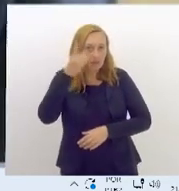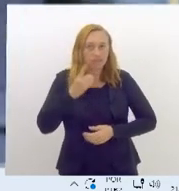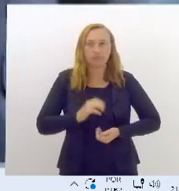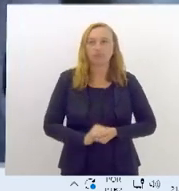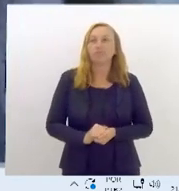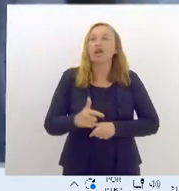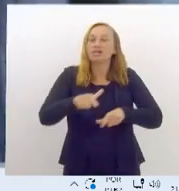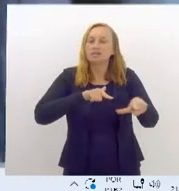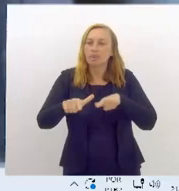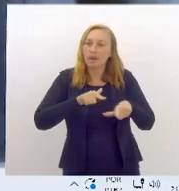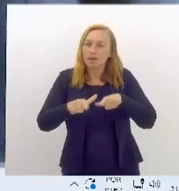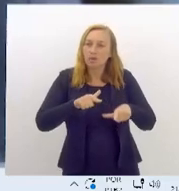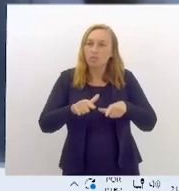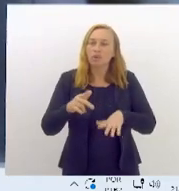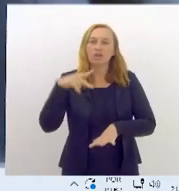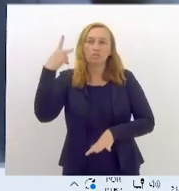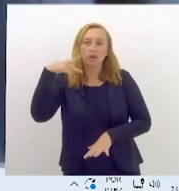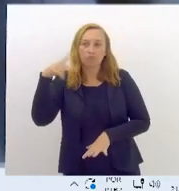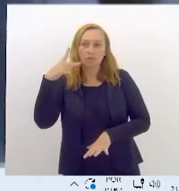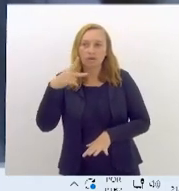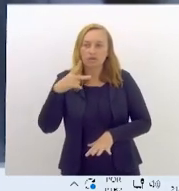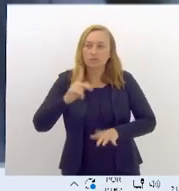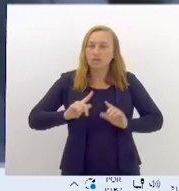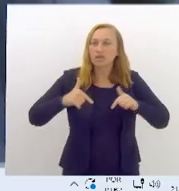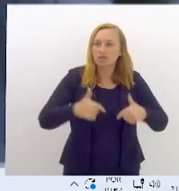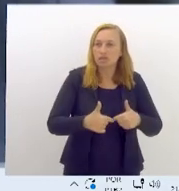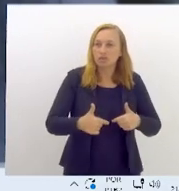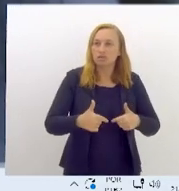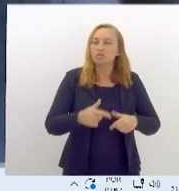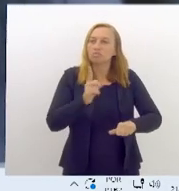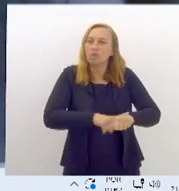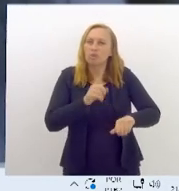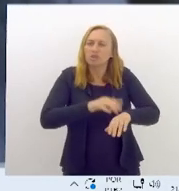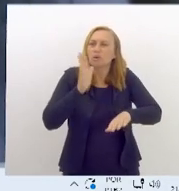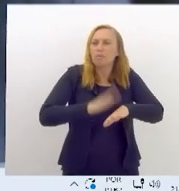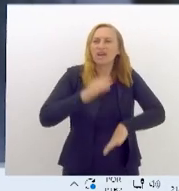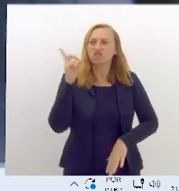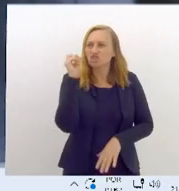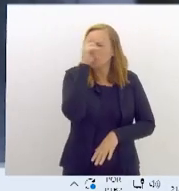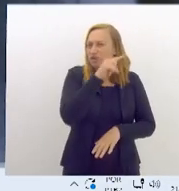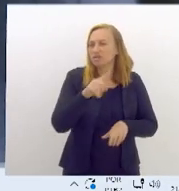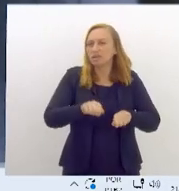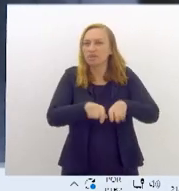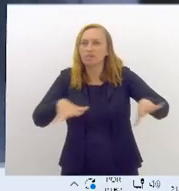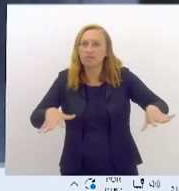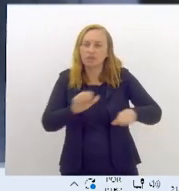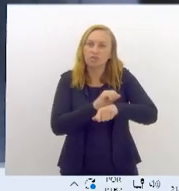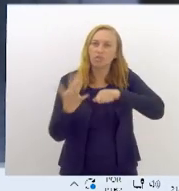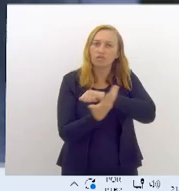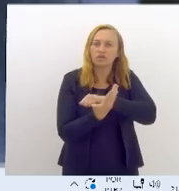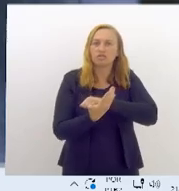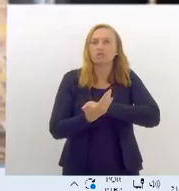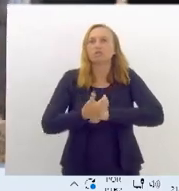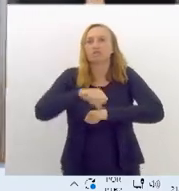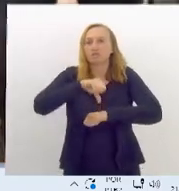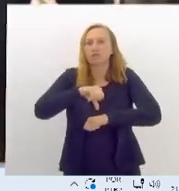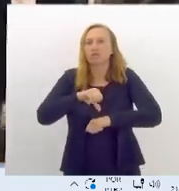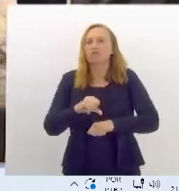trabalhou para que o Parlamento fosse ativo nos momentos mais difíceis da pandemia da covid-19